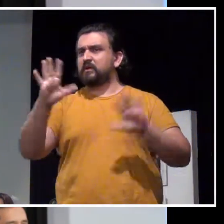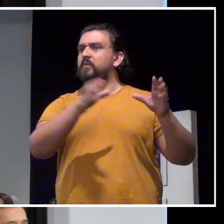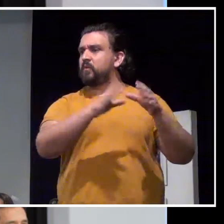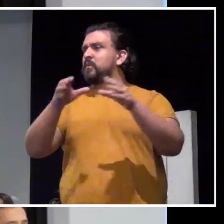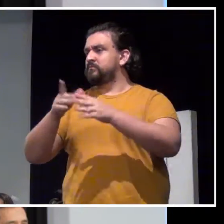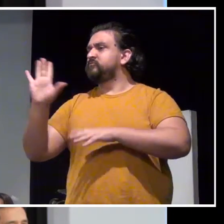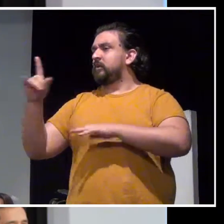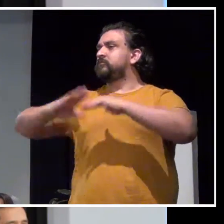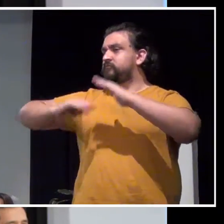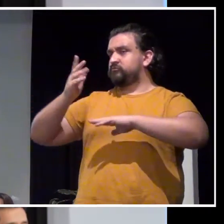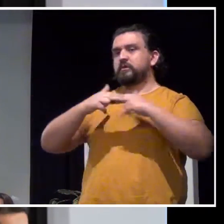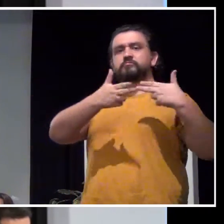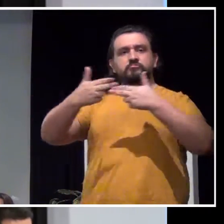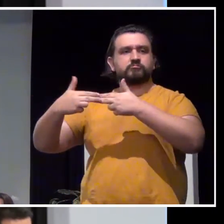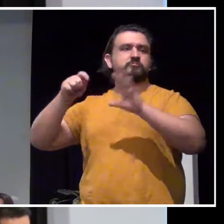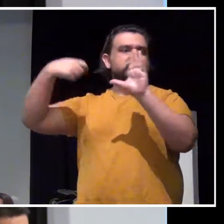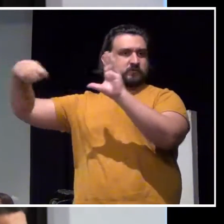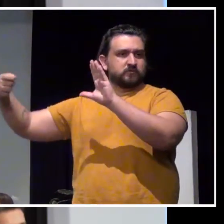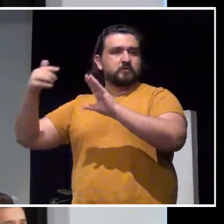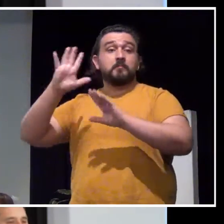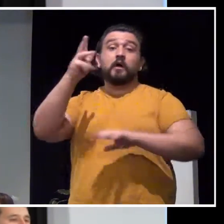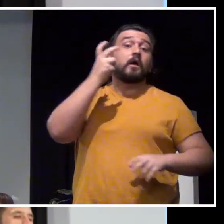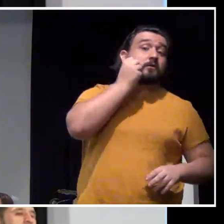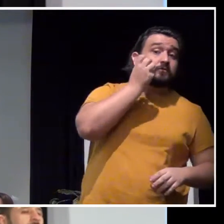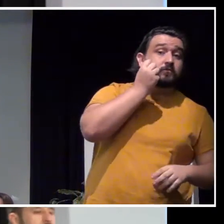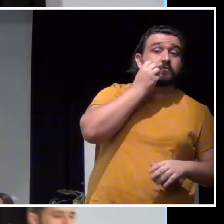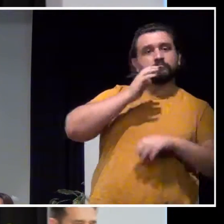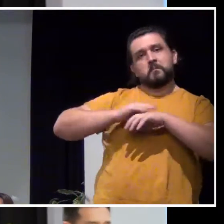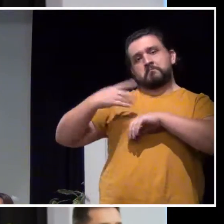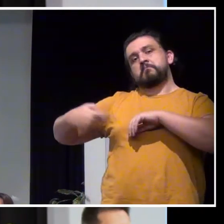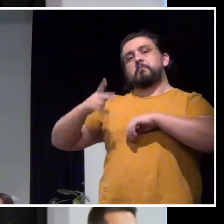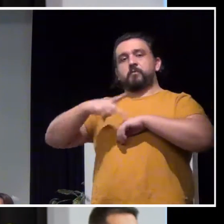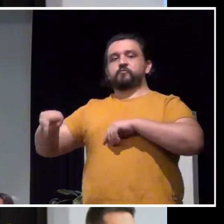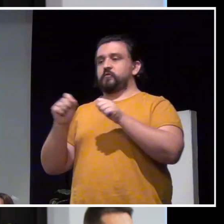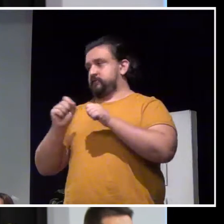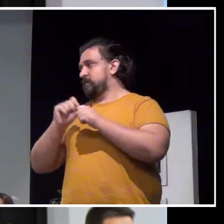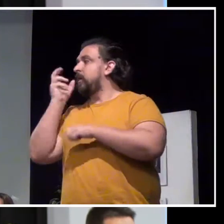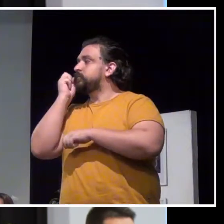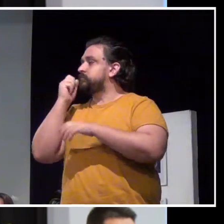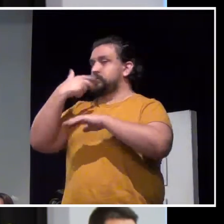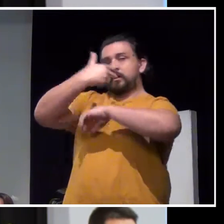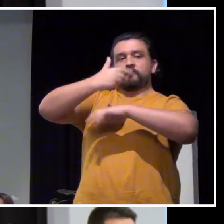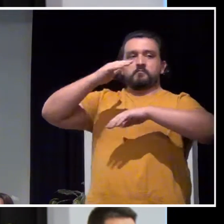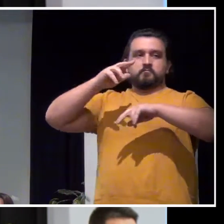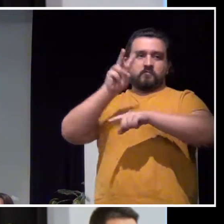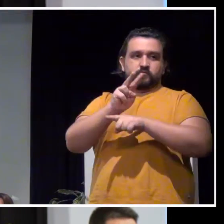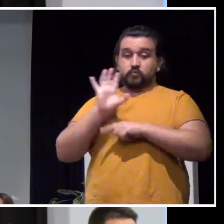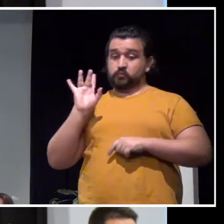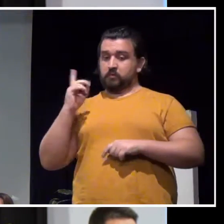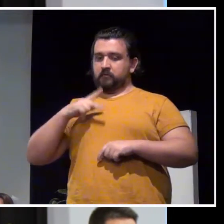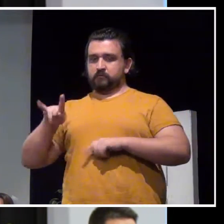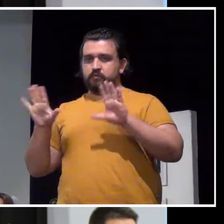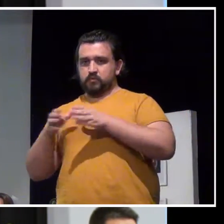direção, de vídeo, mas os rascunhos são feitos por nós, tá? Pelos professores sozinhos.